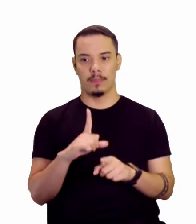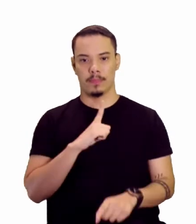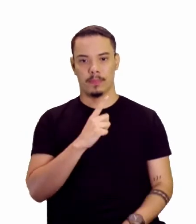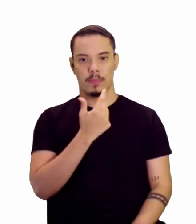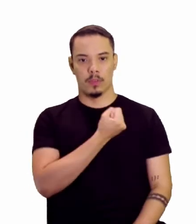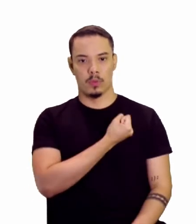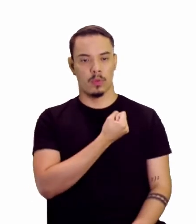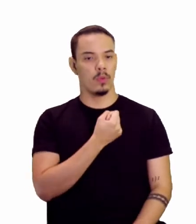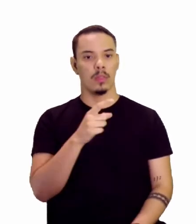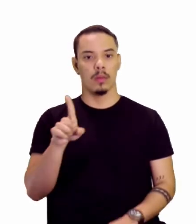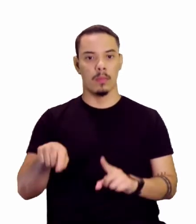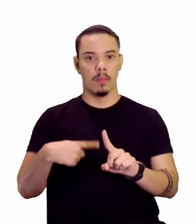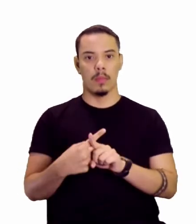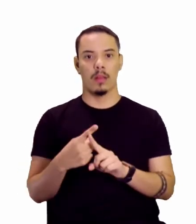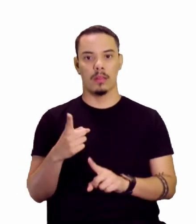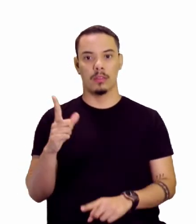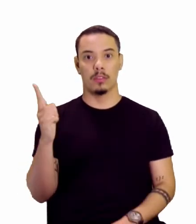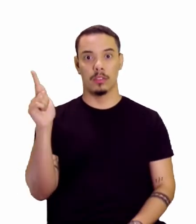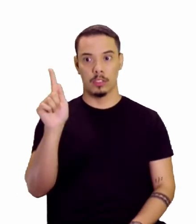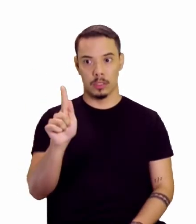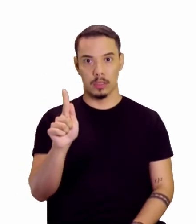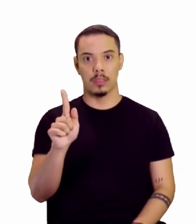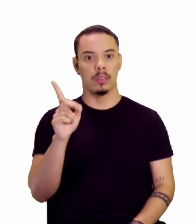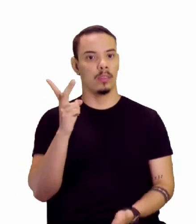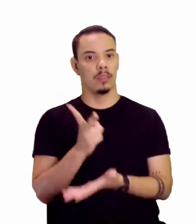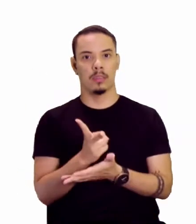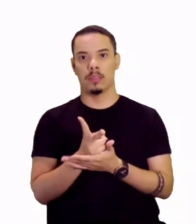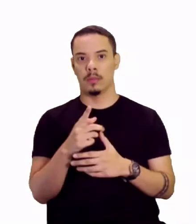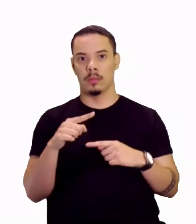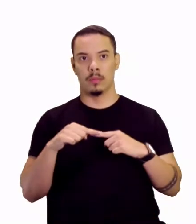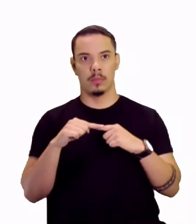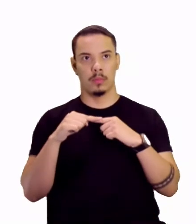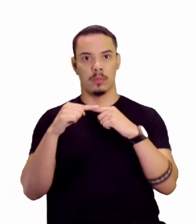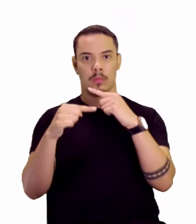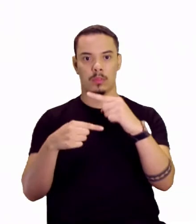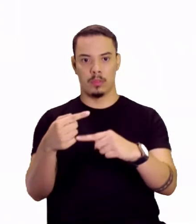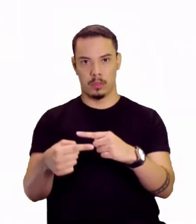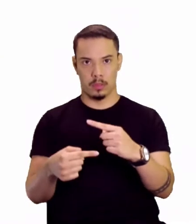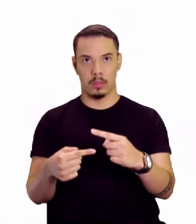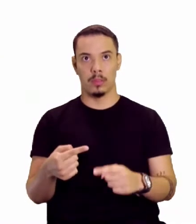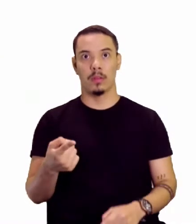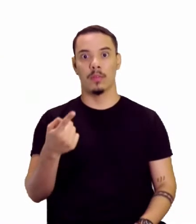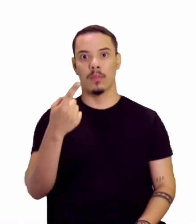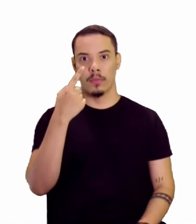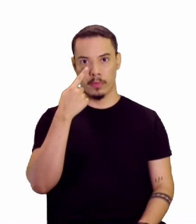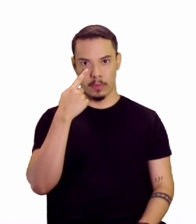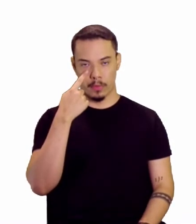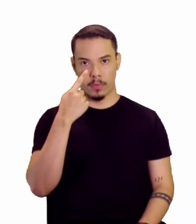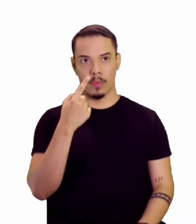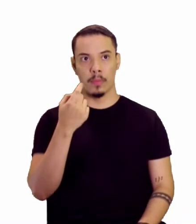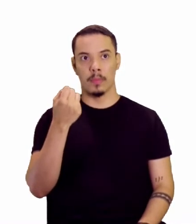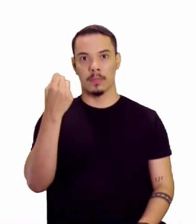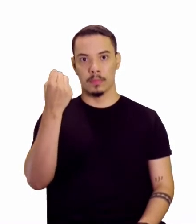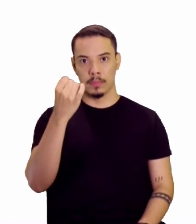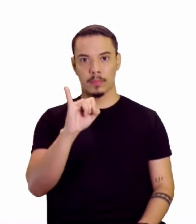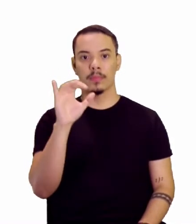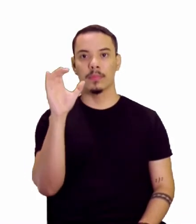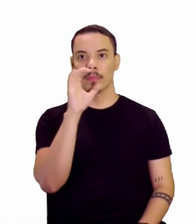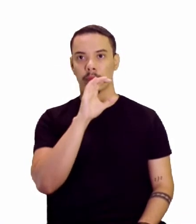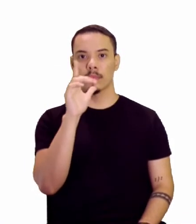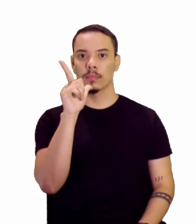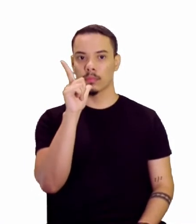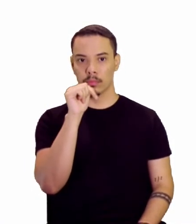sempre constante, tá, pessoal? E vamos ver as alternativas aqui, olha só. Uma vez que a velocidade da